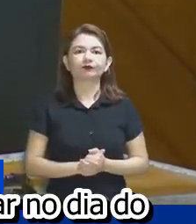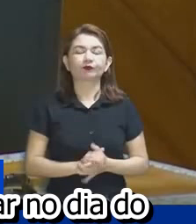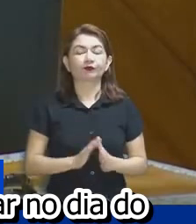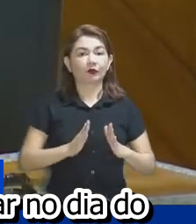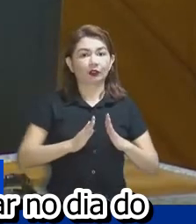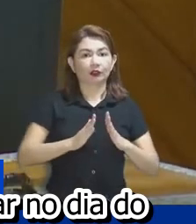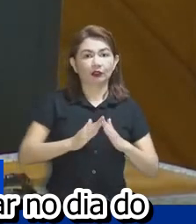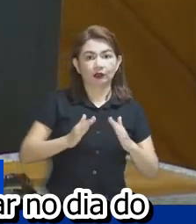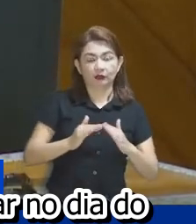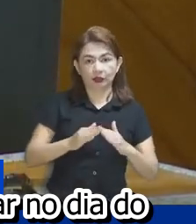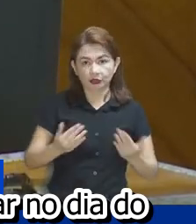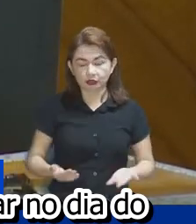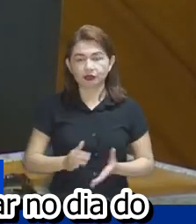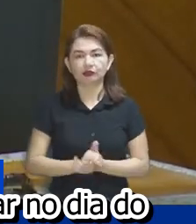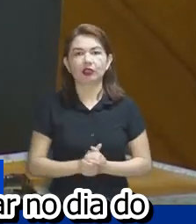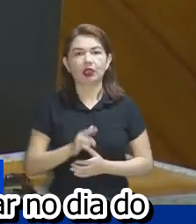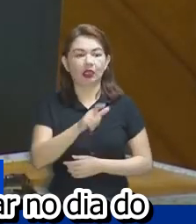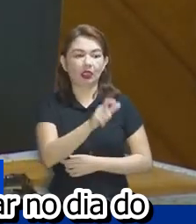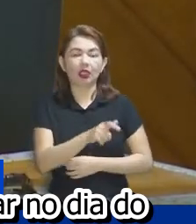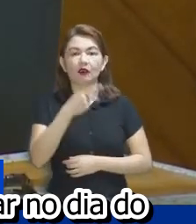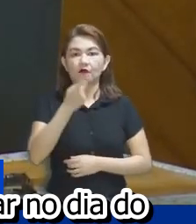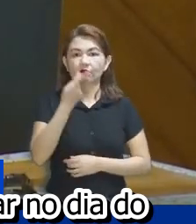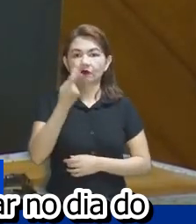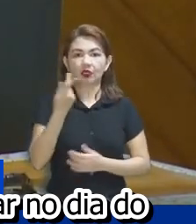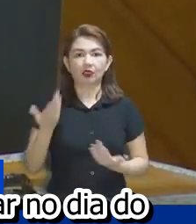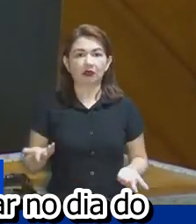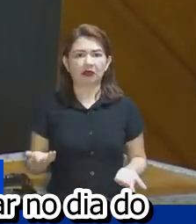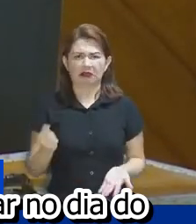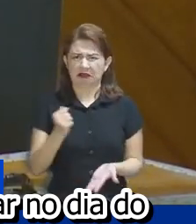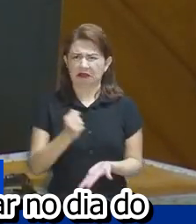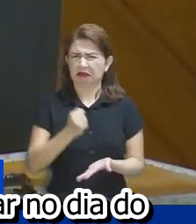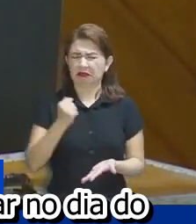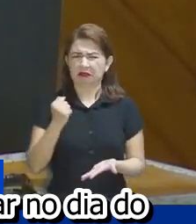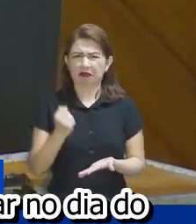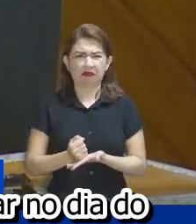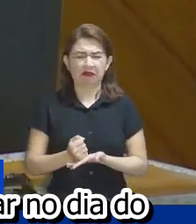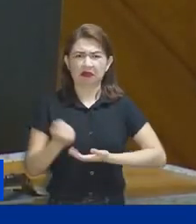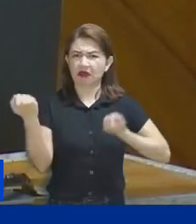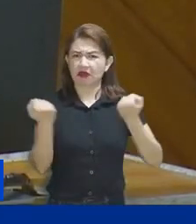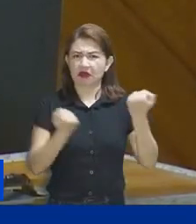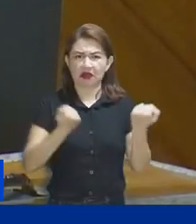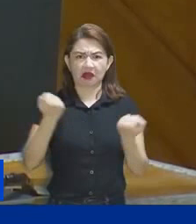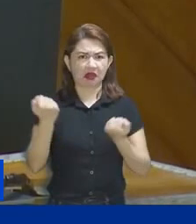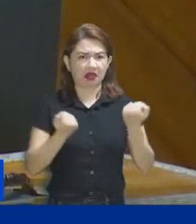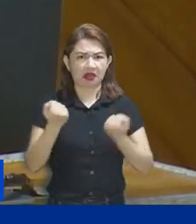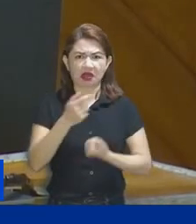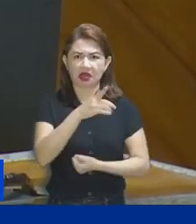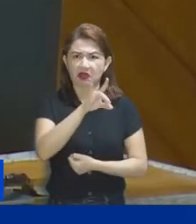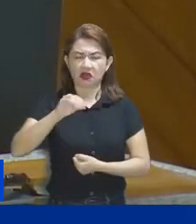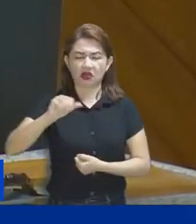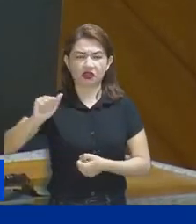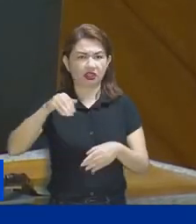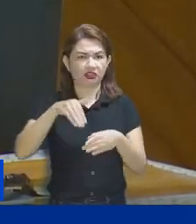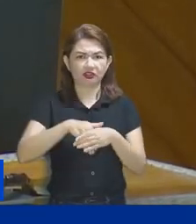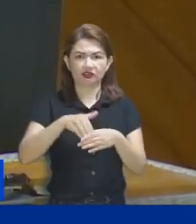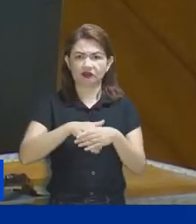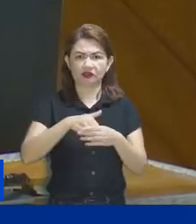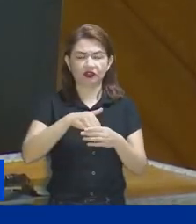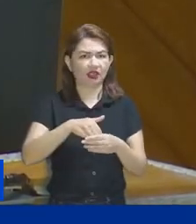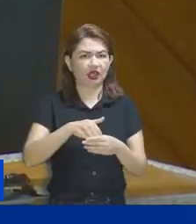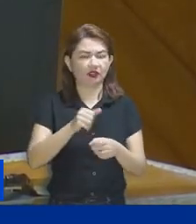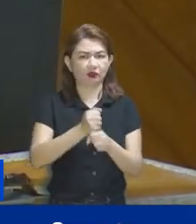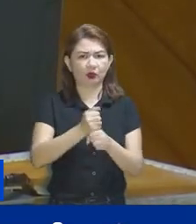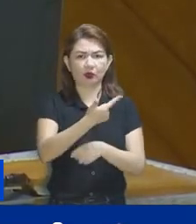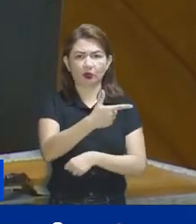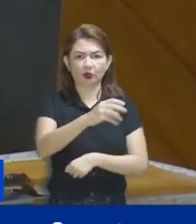No mérito, alegou que não contratou o transporte familiar no dia do primeiro turno das eleições gerais de